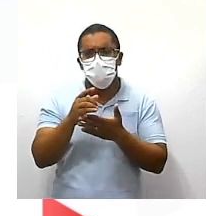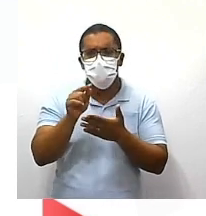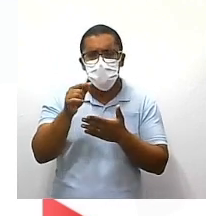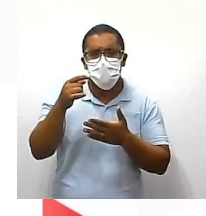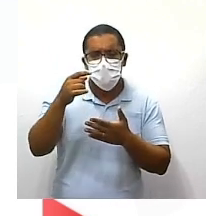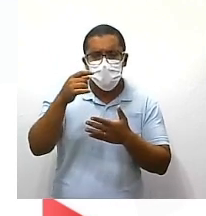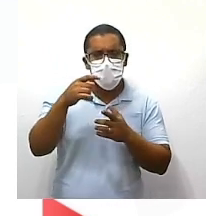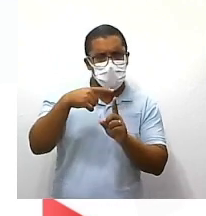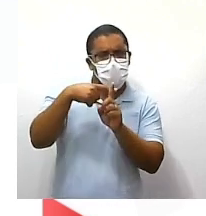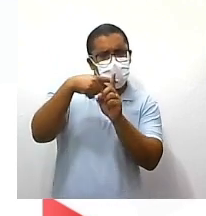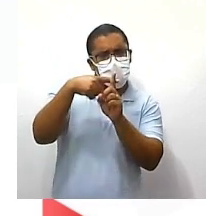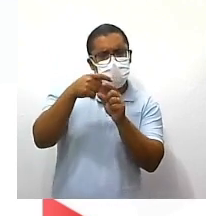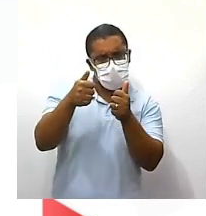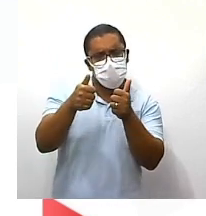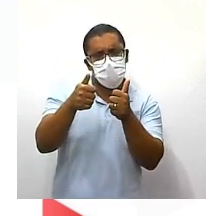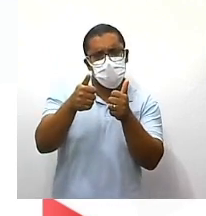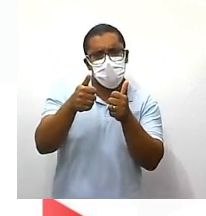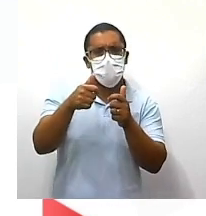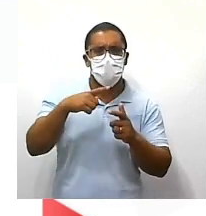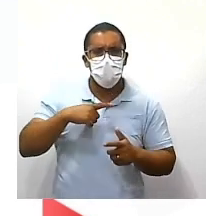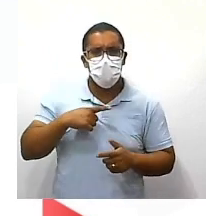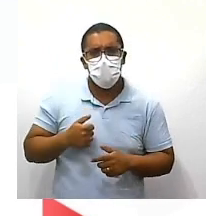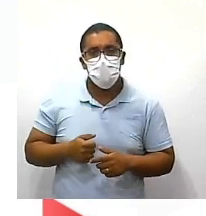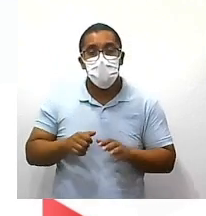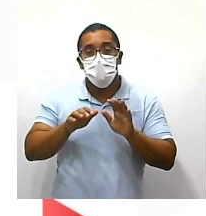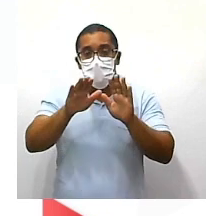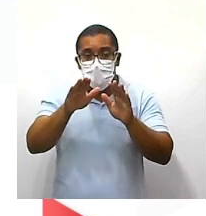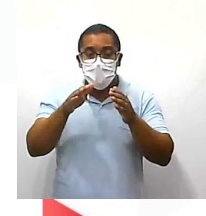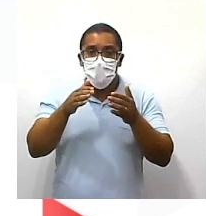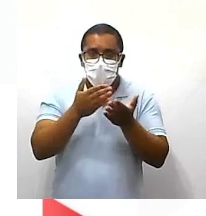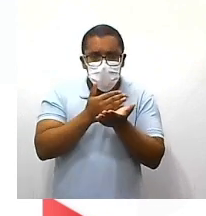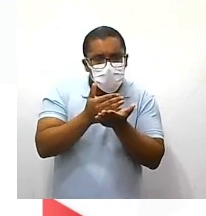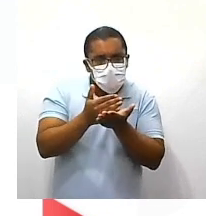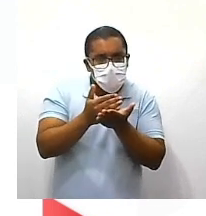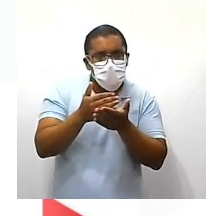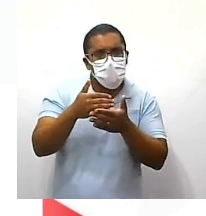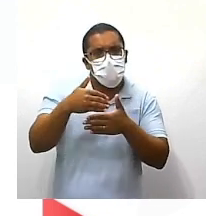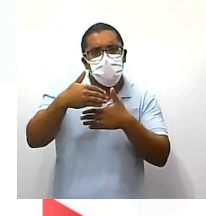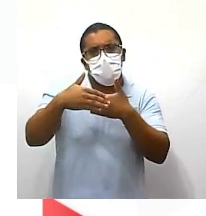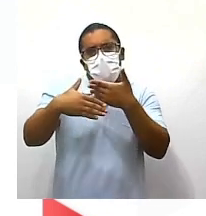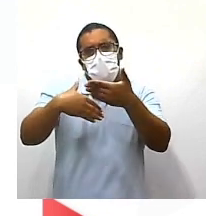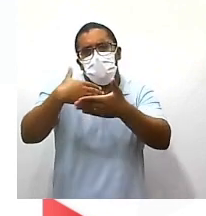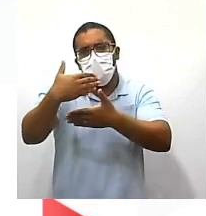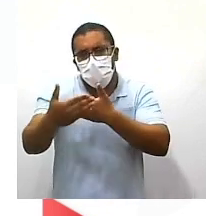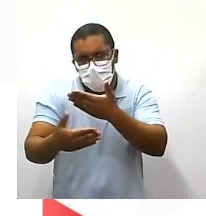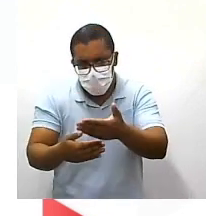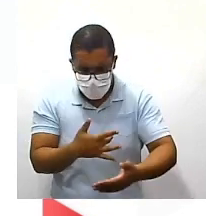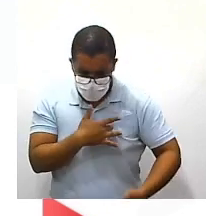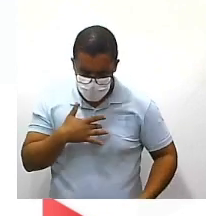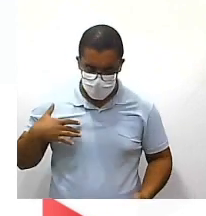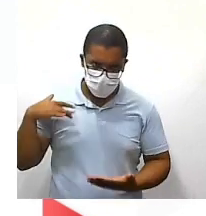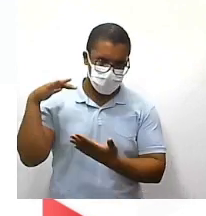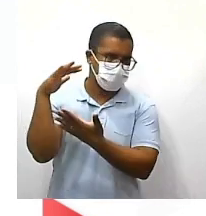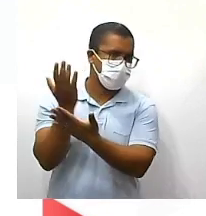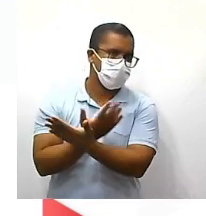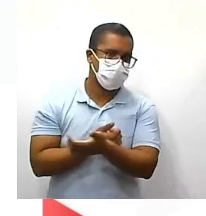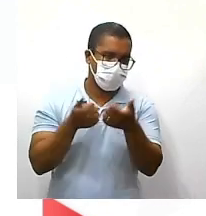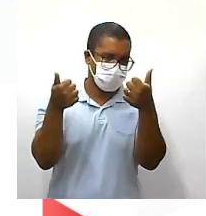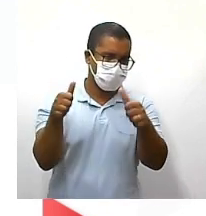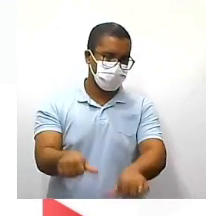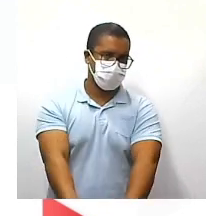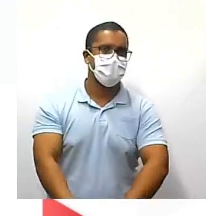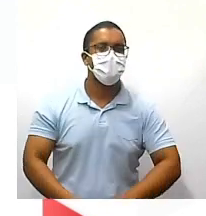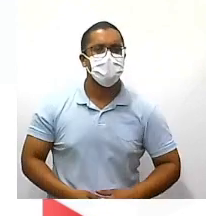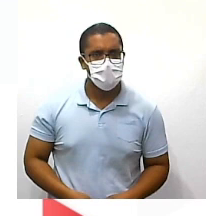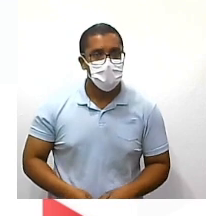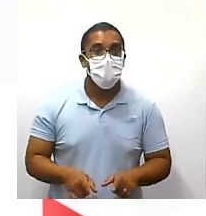efeitos positivos, em primeiro momento, ele pode trazer graves consequências à saúde e também